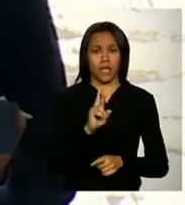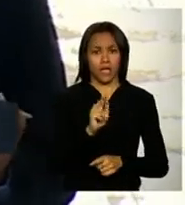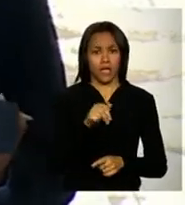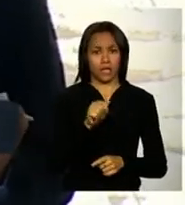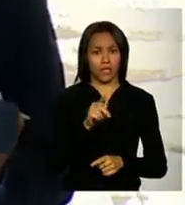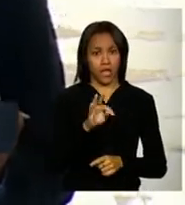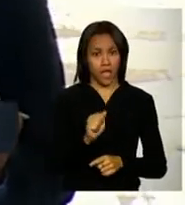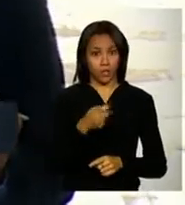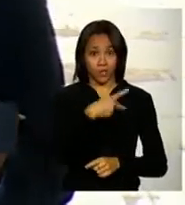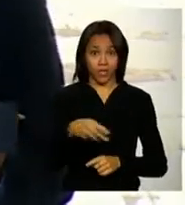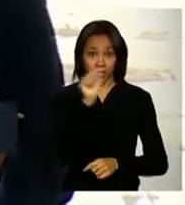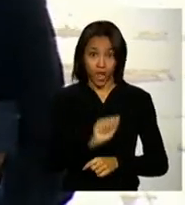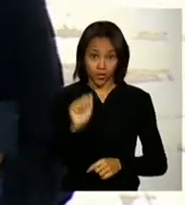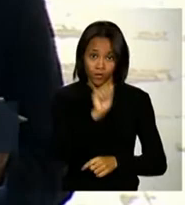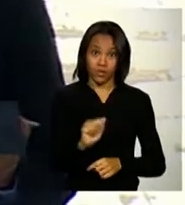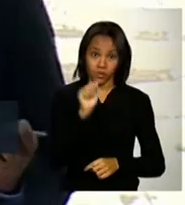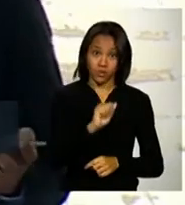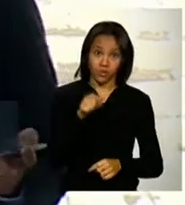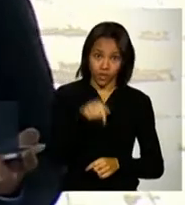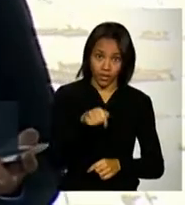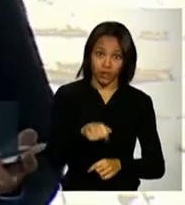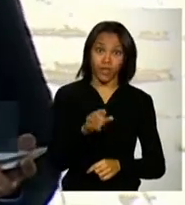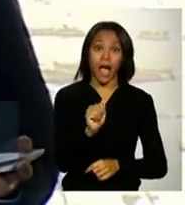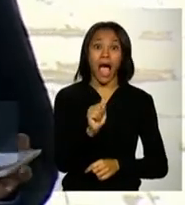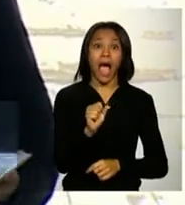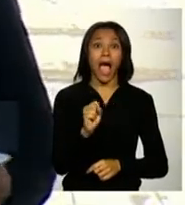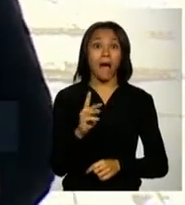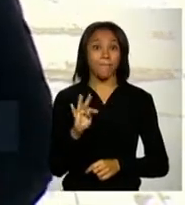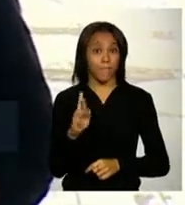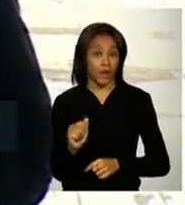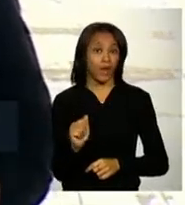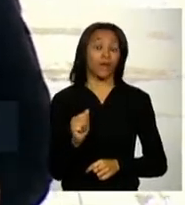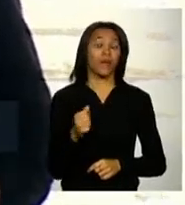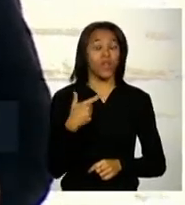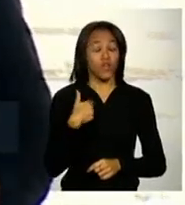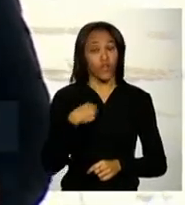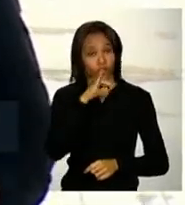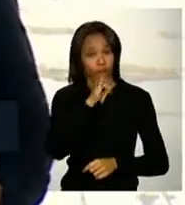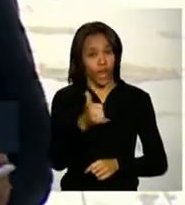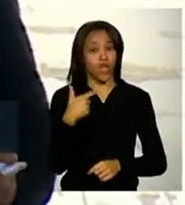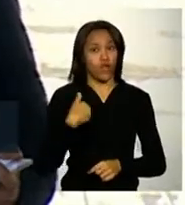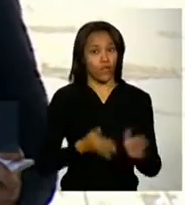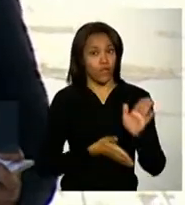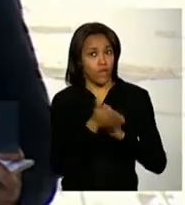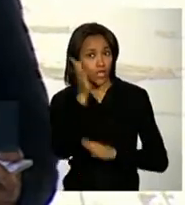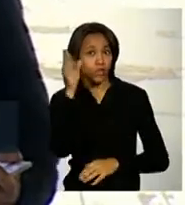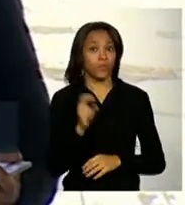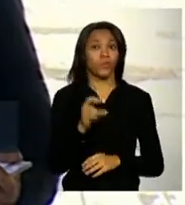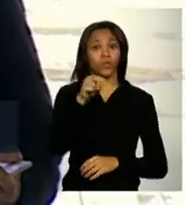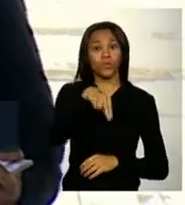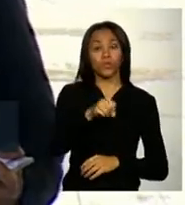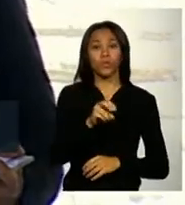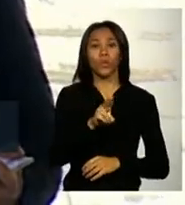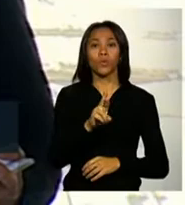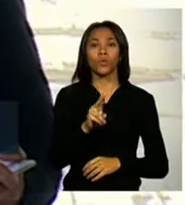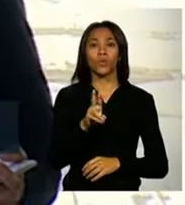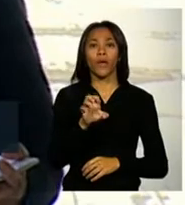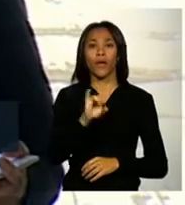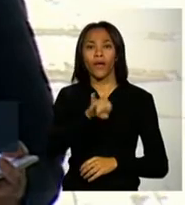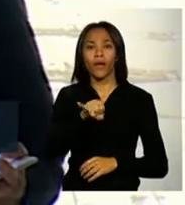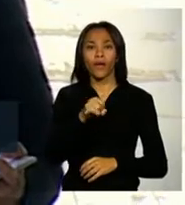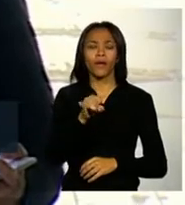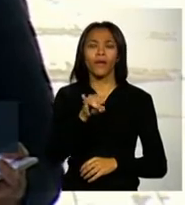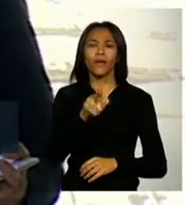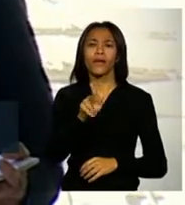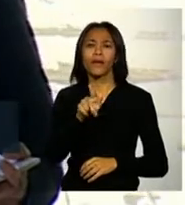presidente da associação do supermercado de Brasília da Abra aí eu vou fazer um apelo eu tive agora na Noruega e